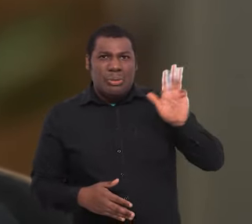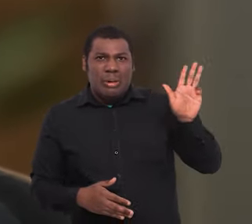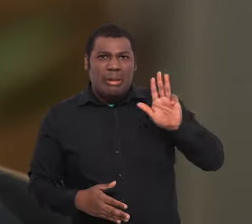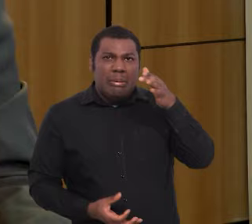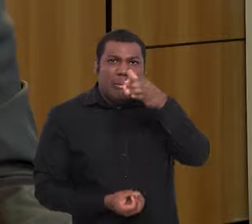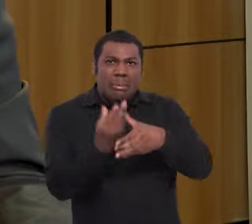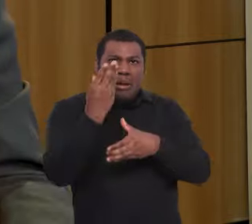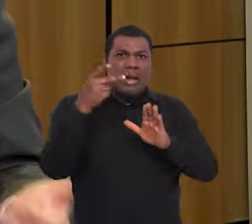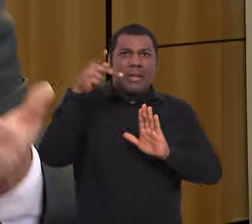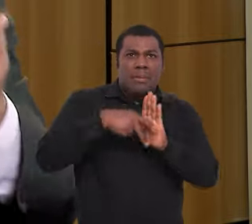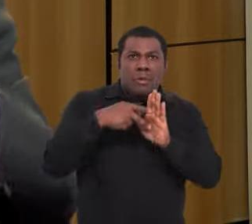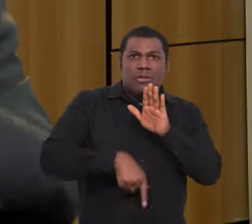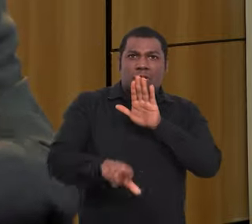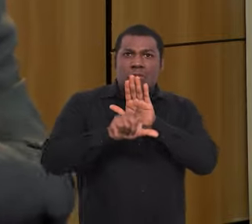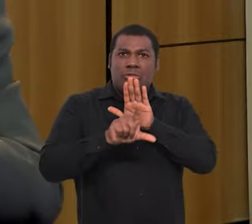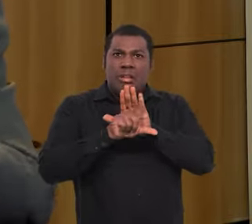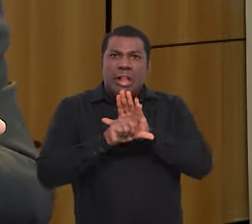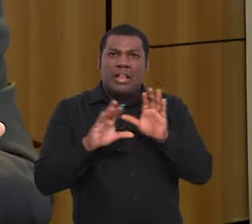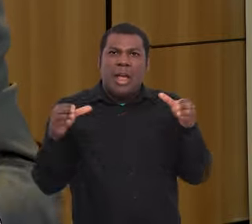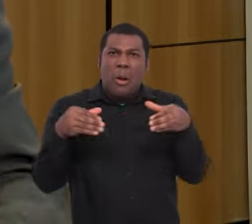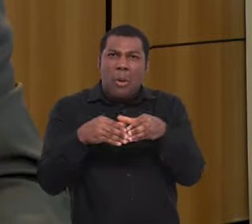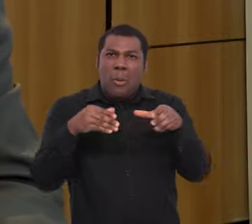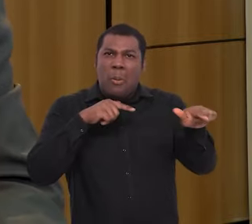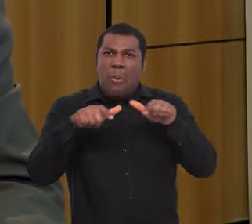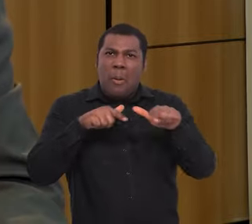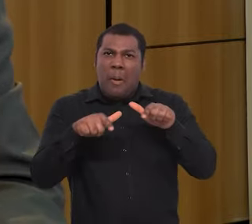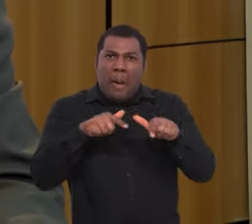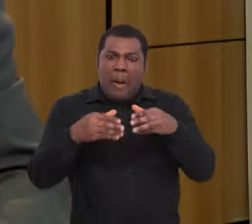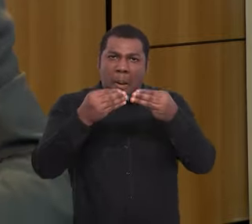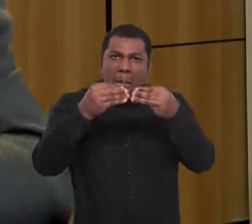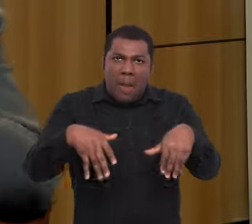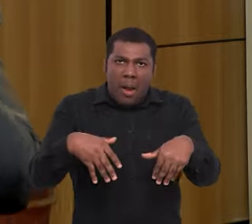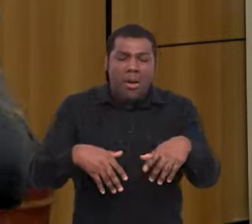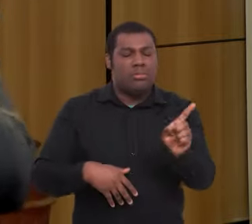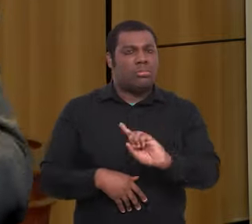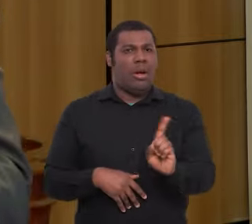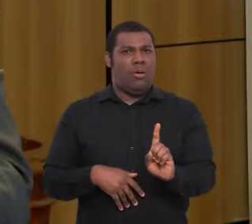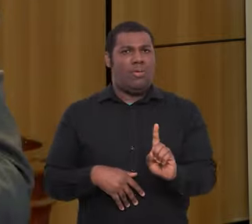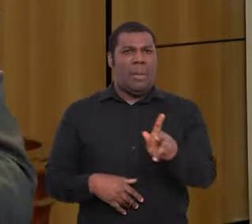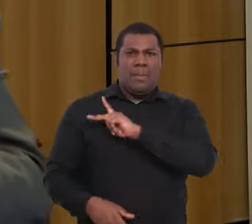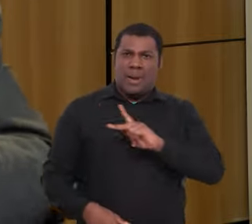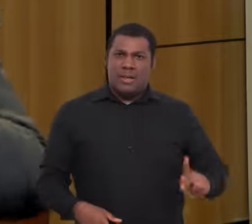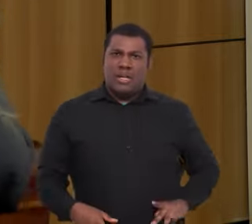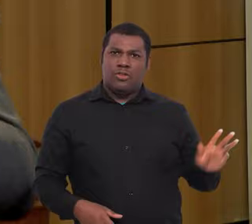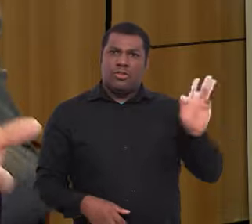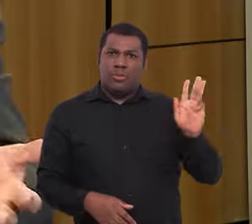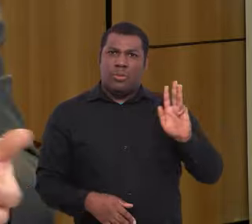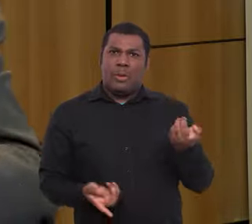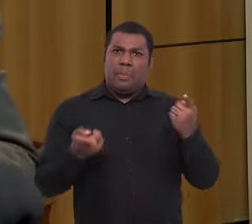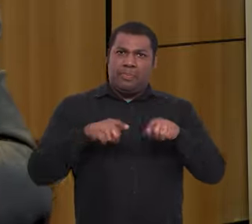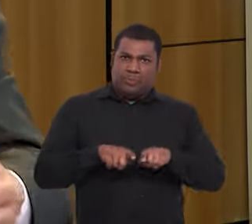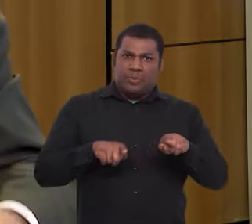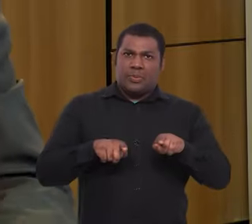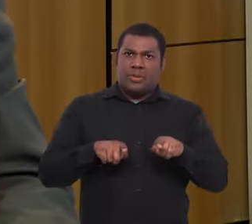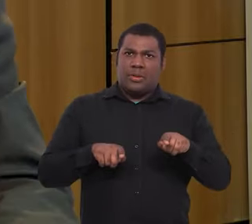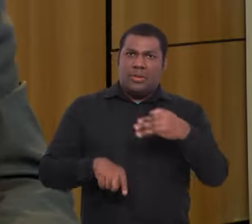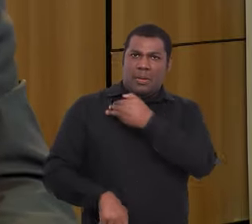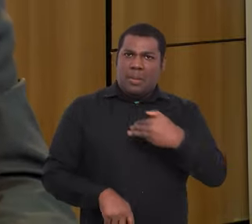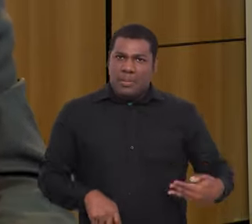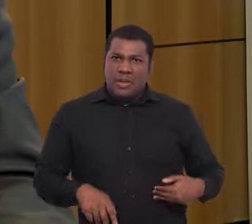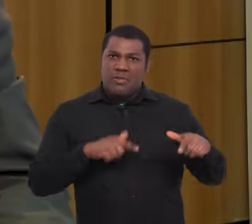jamais Imagine que eu como Ministro do trabalho do presidente Lula iria coordenar um projeto para perjudicar os trabalhadores